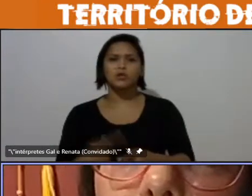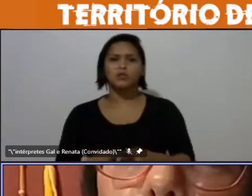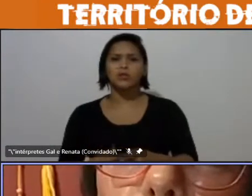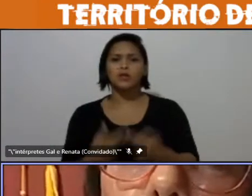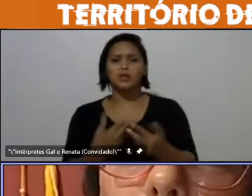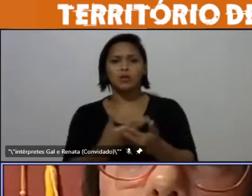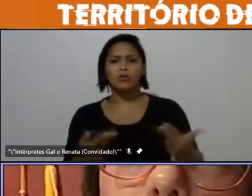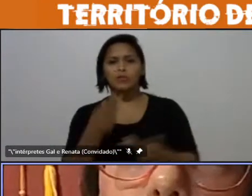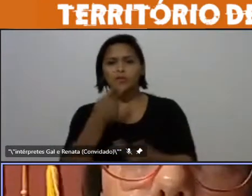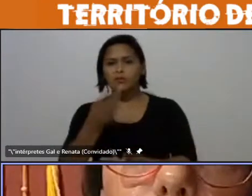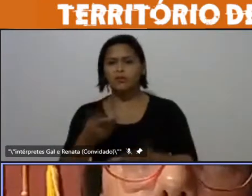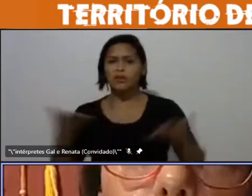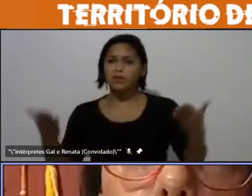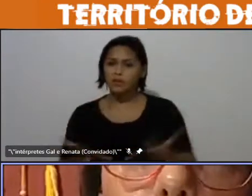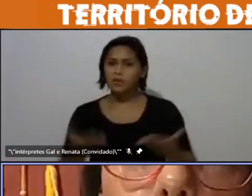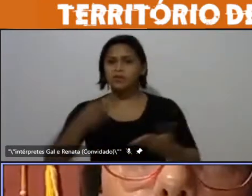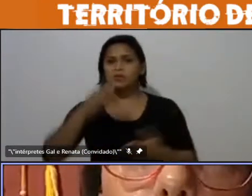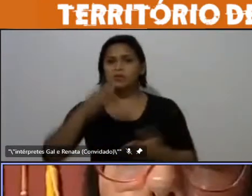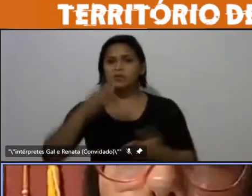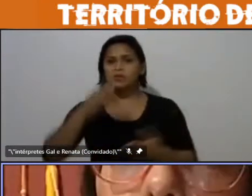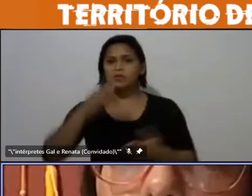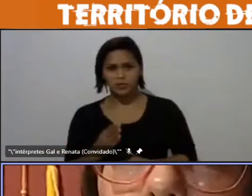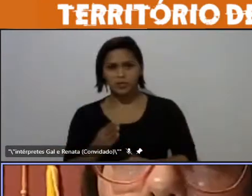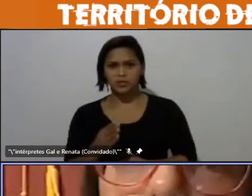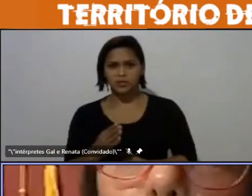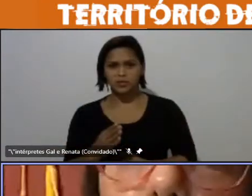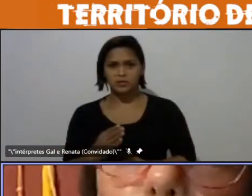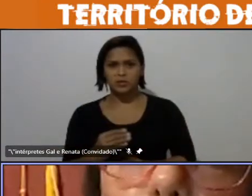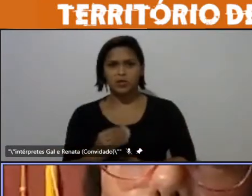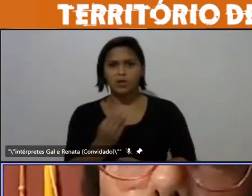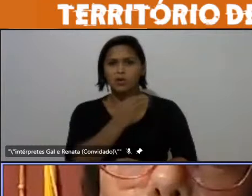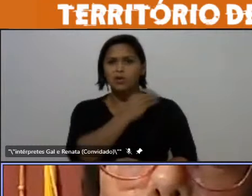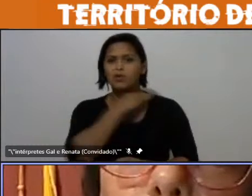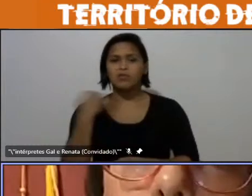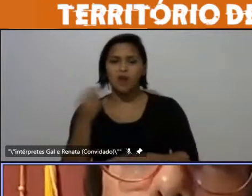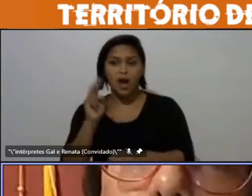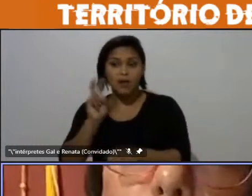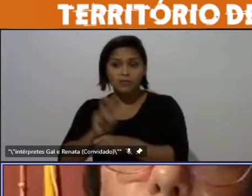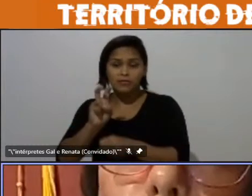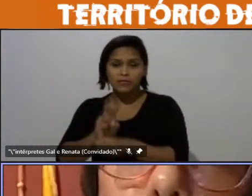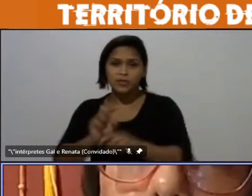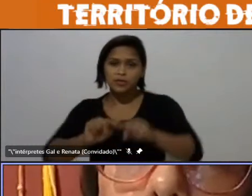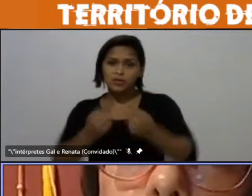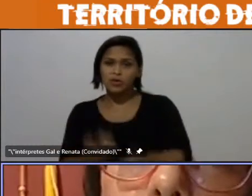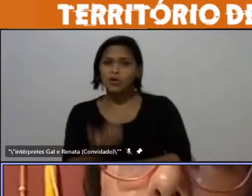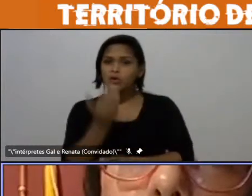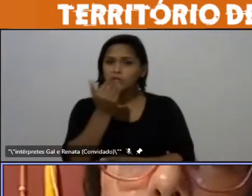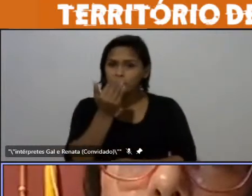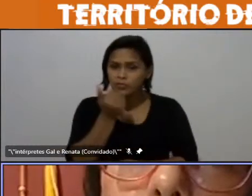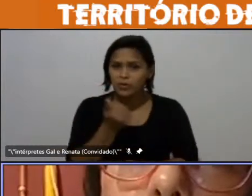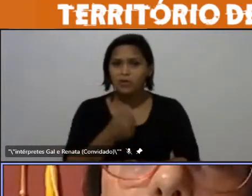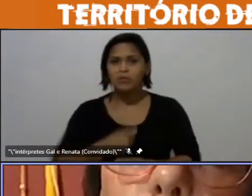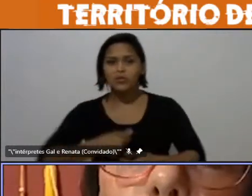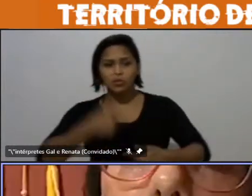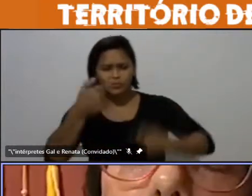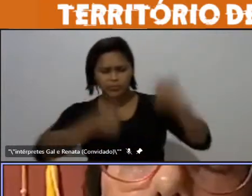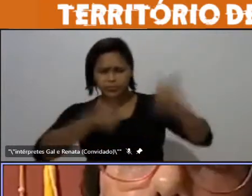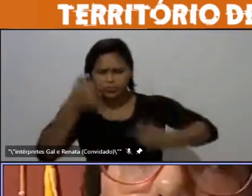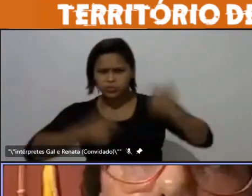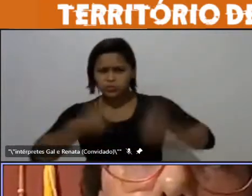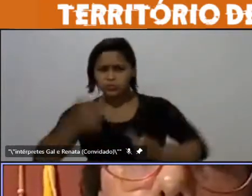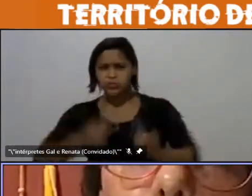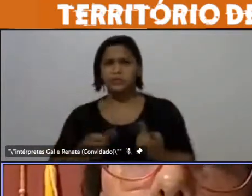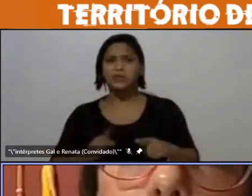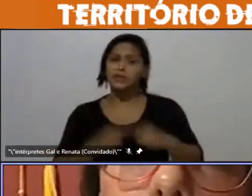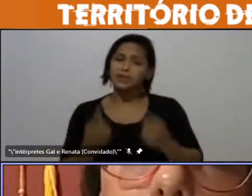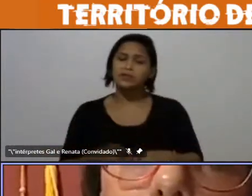muitos dizem, né, hoje no Brasil ou se morre de vírus, ou de fome, ou de tiro, né? Então, num